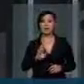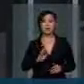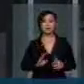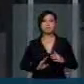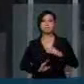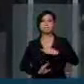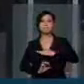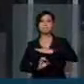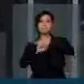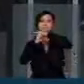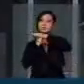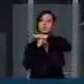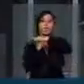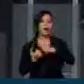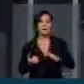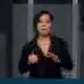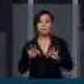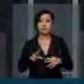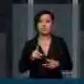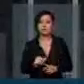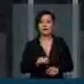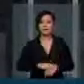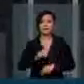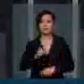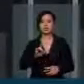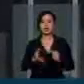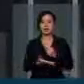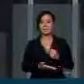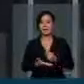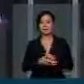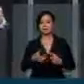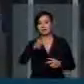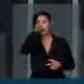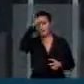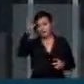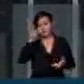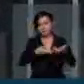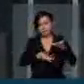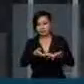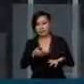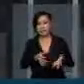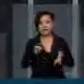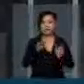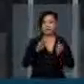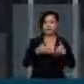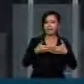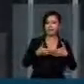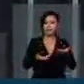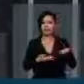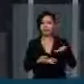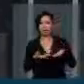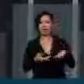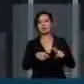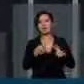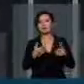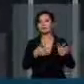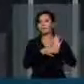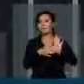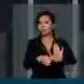no fisiologismo, no clientelismo, na troca de favores e não num projeto de mudança social.